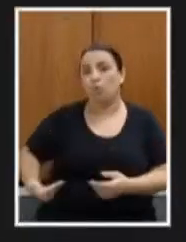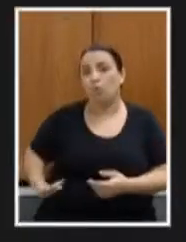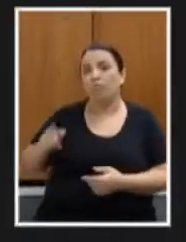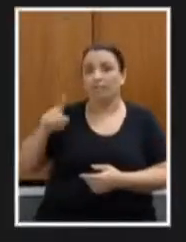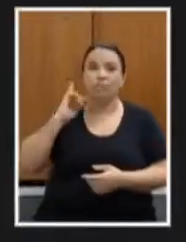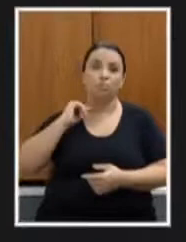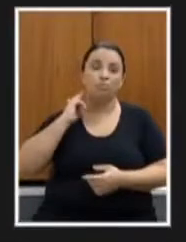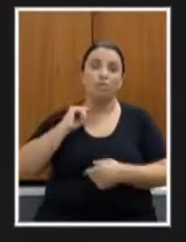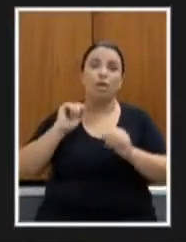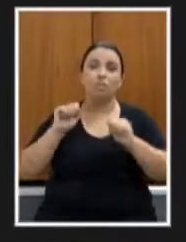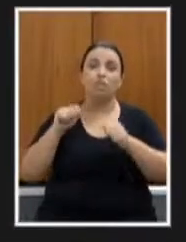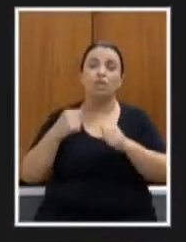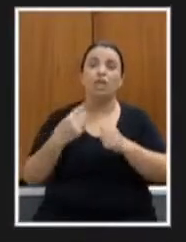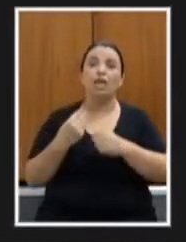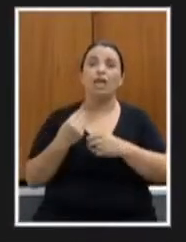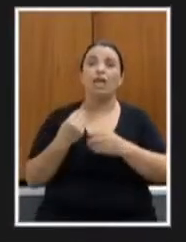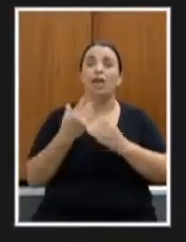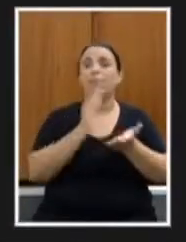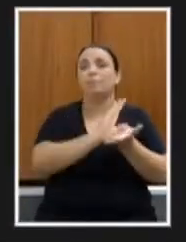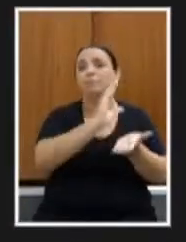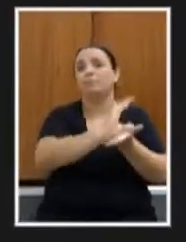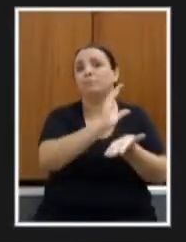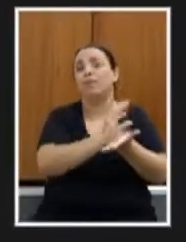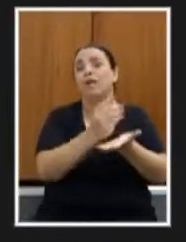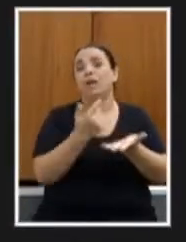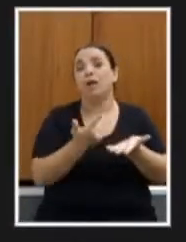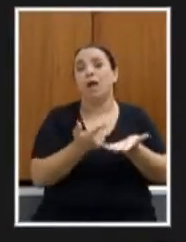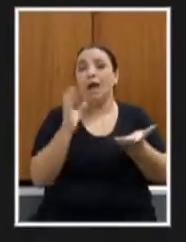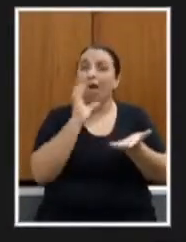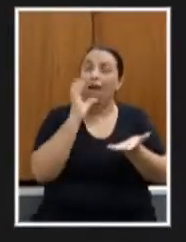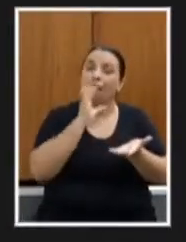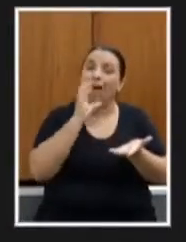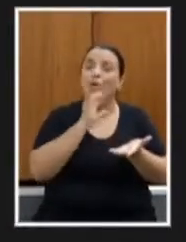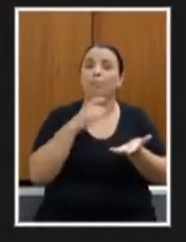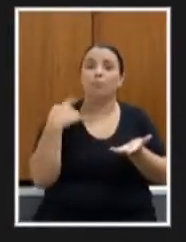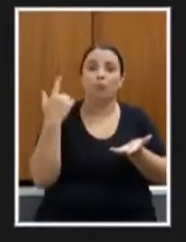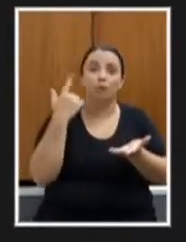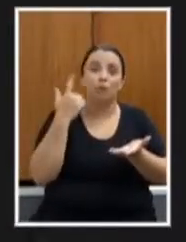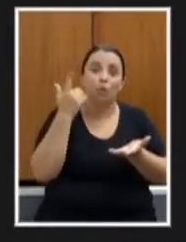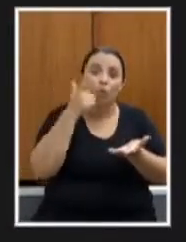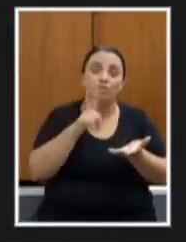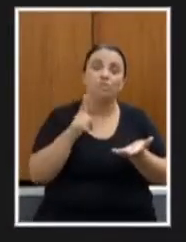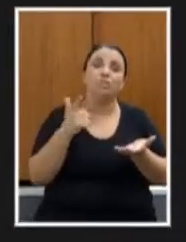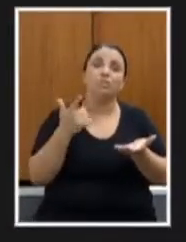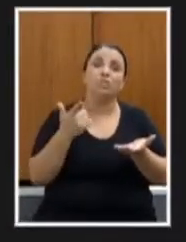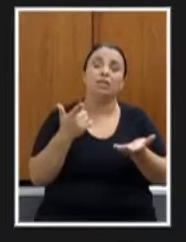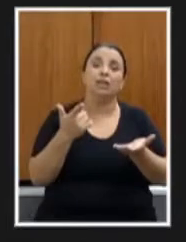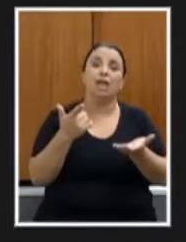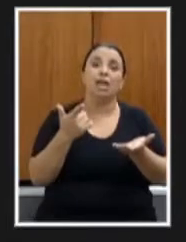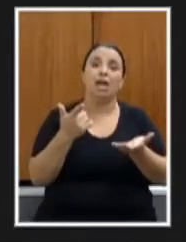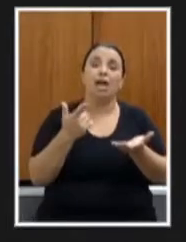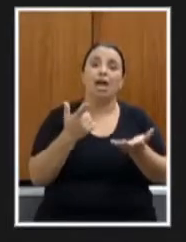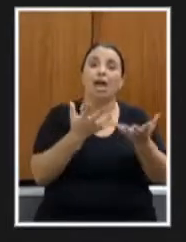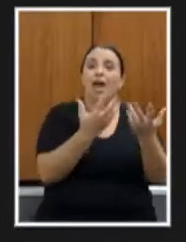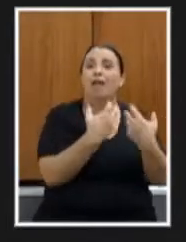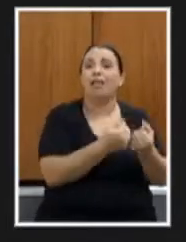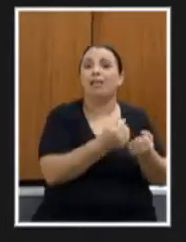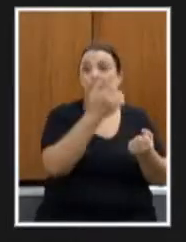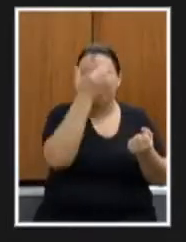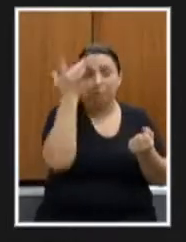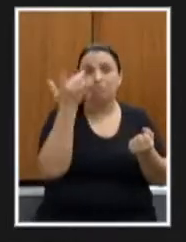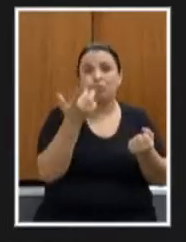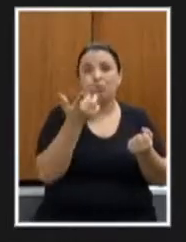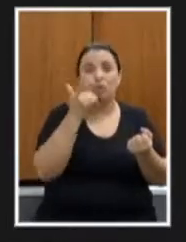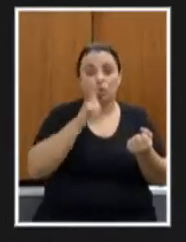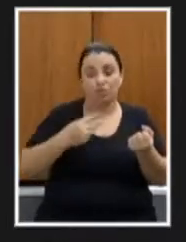imediatos agora, para que a gente possa realmente executar, né, esse atendimento às pessoas que